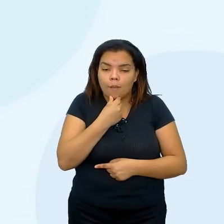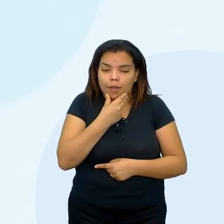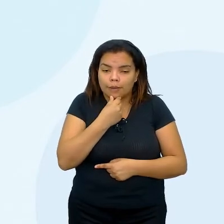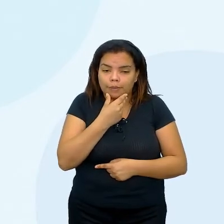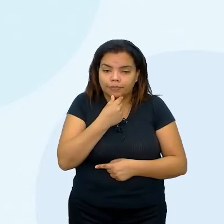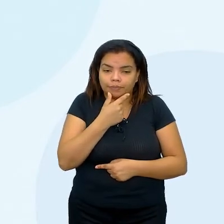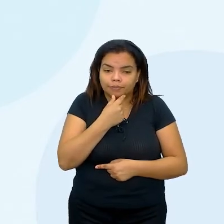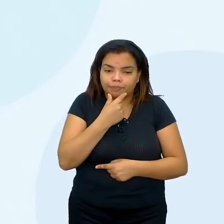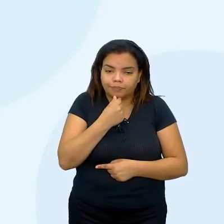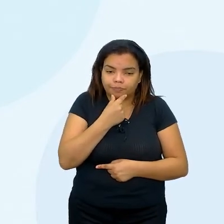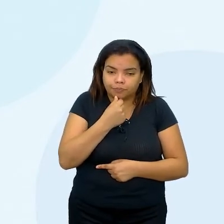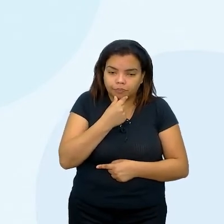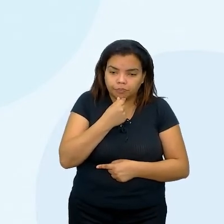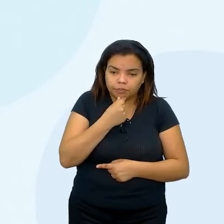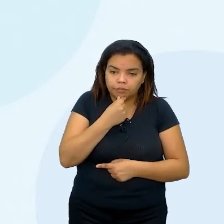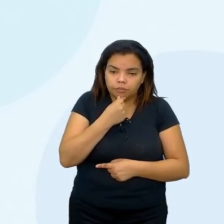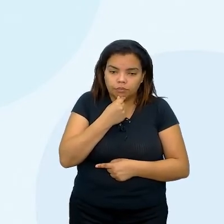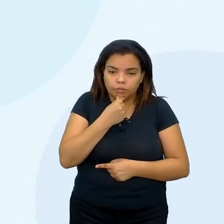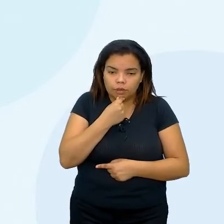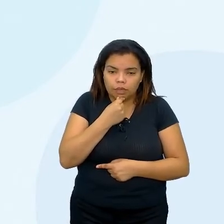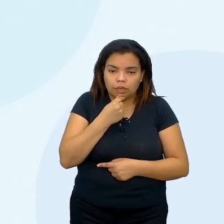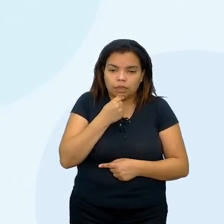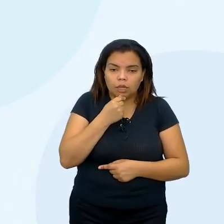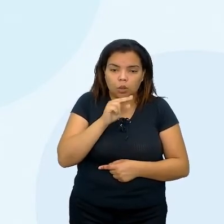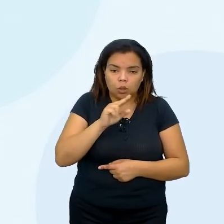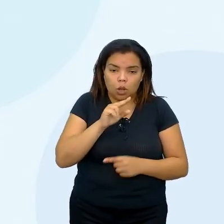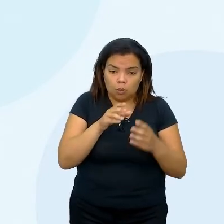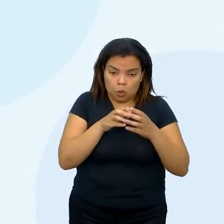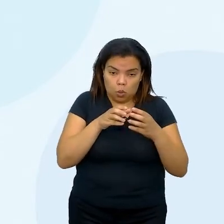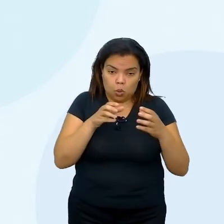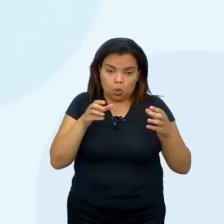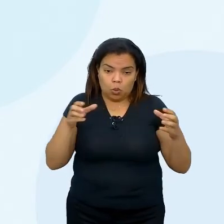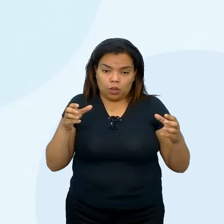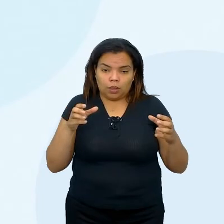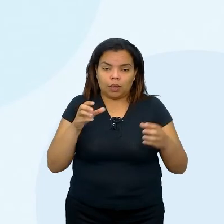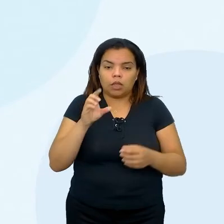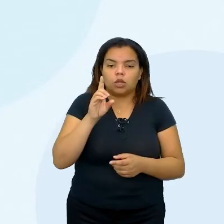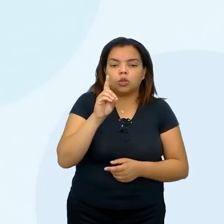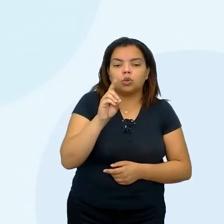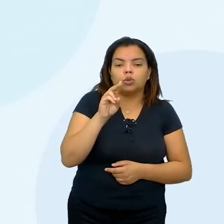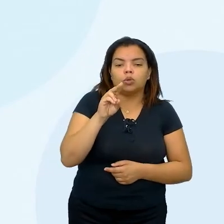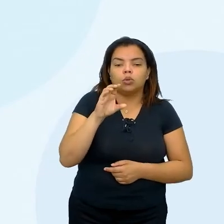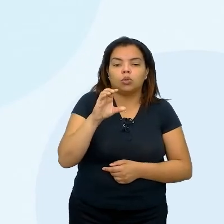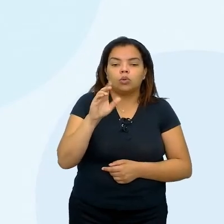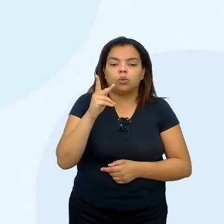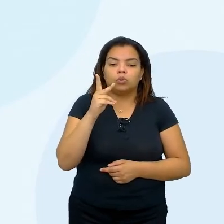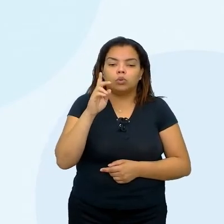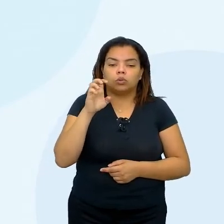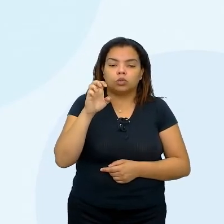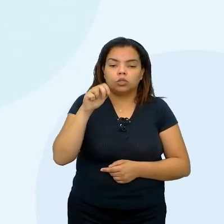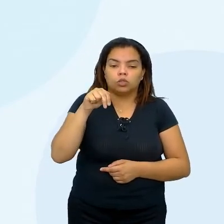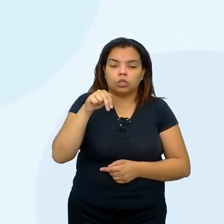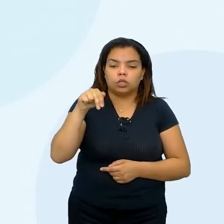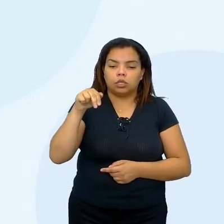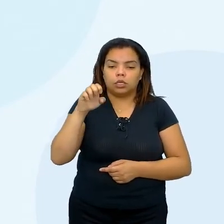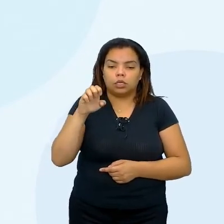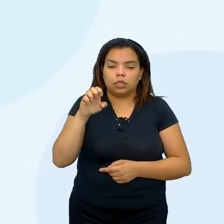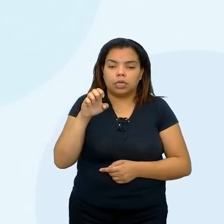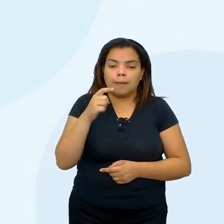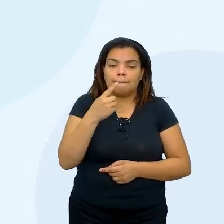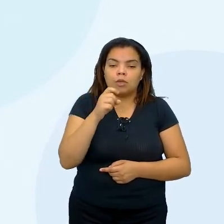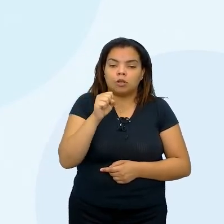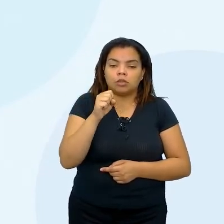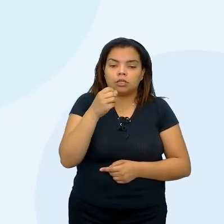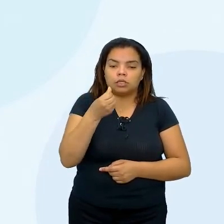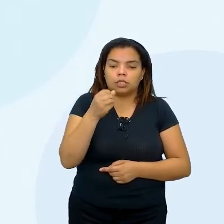cientista, então, que tem esse nome bem grande, mas que a gente vai chamar ele de Duchenne, em 1868, ele